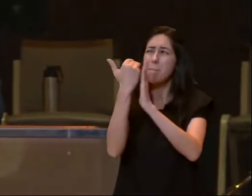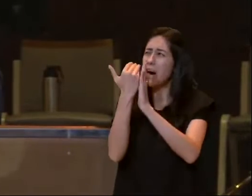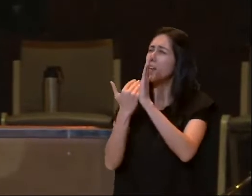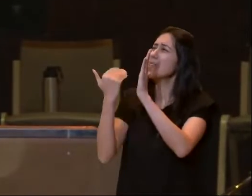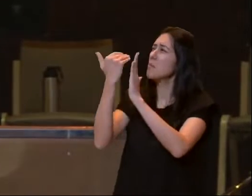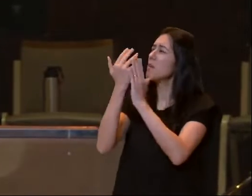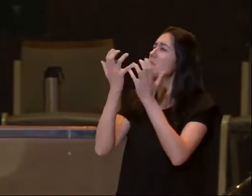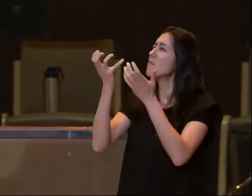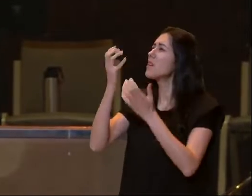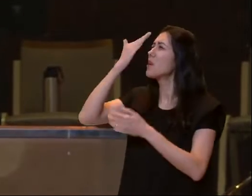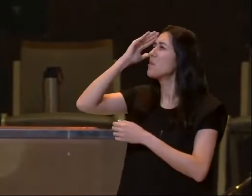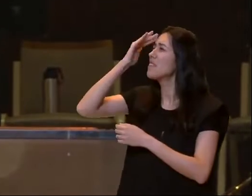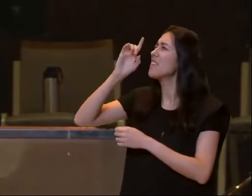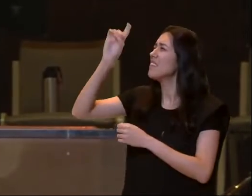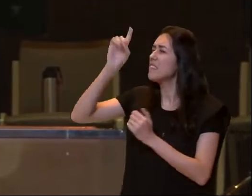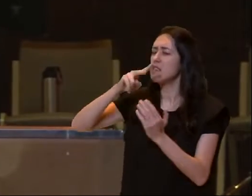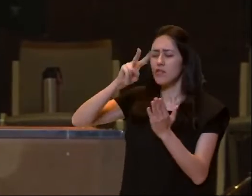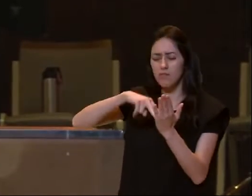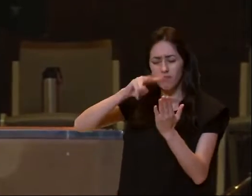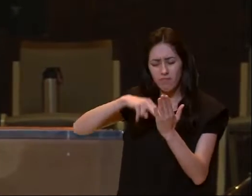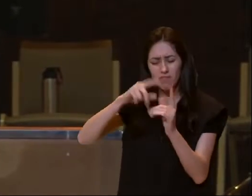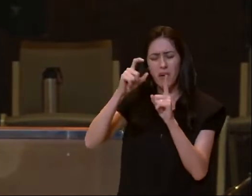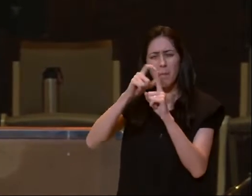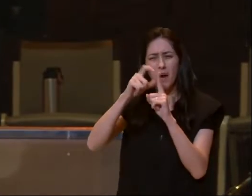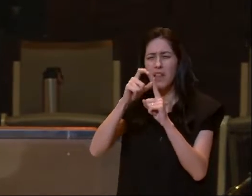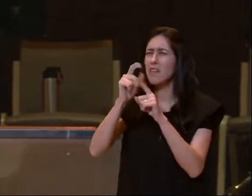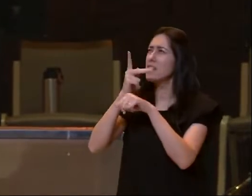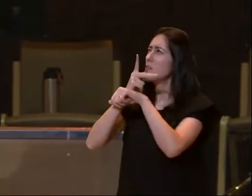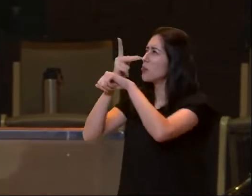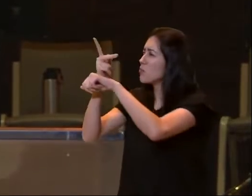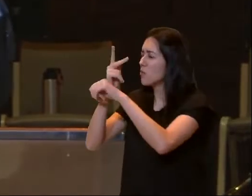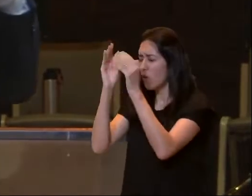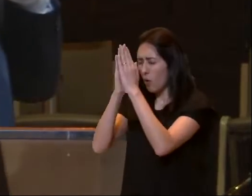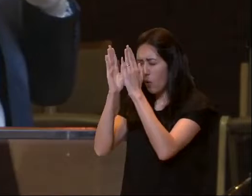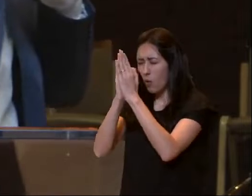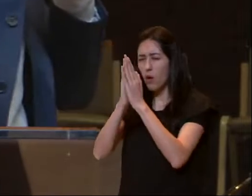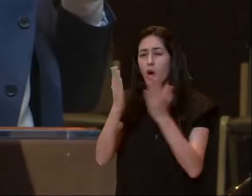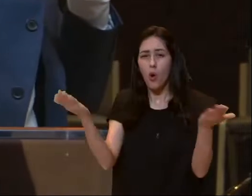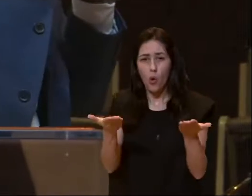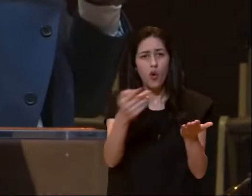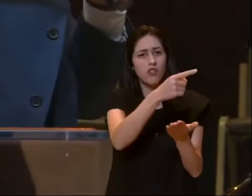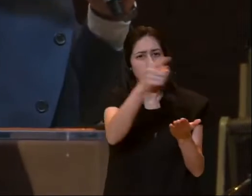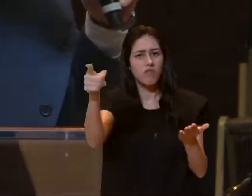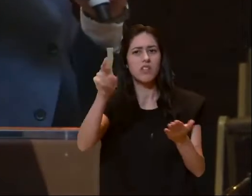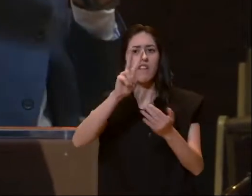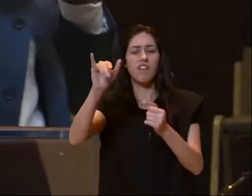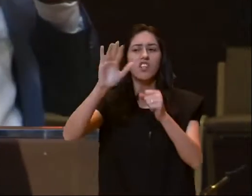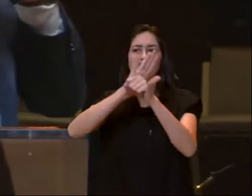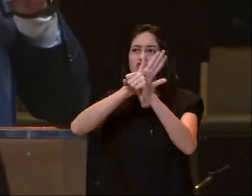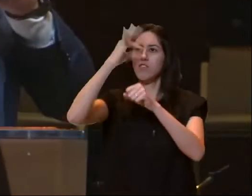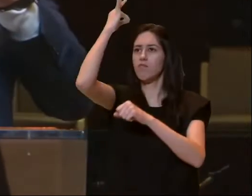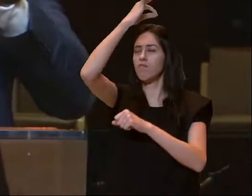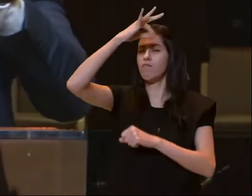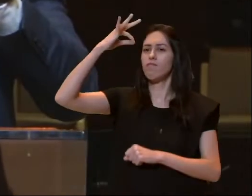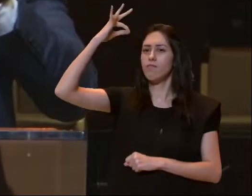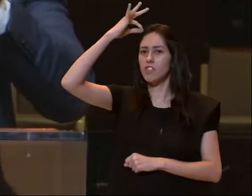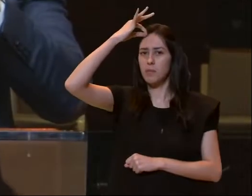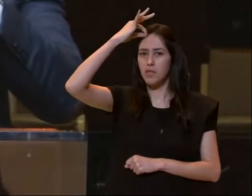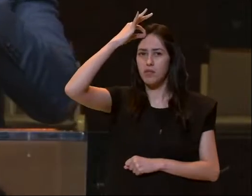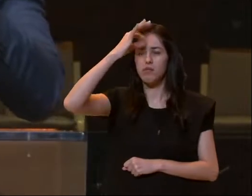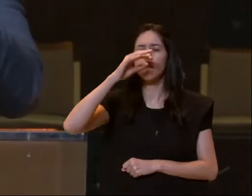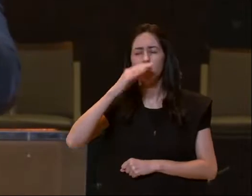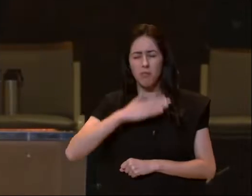Ele é, por ler a palavra, por estar na presença, por orar. Hoje vocês serão cheios do Espírito. Essa é a minha